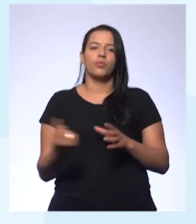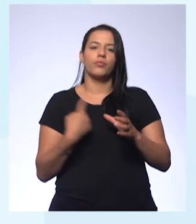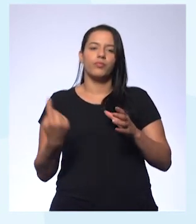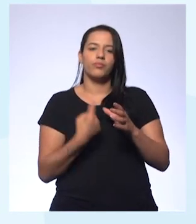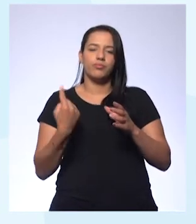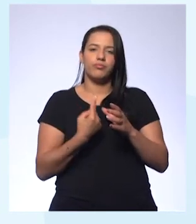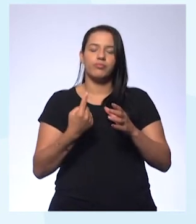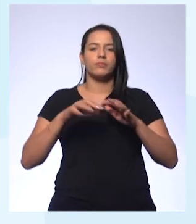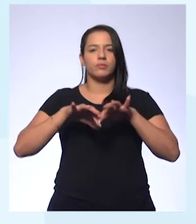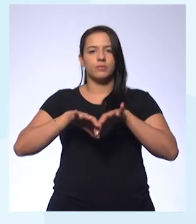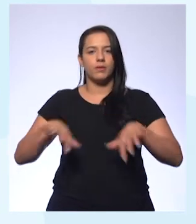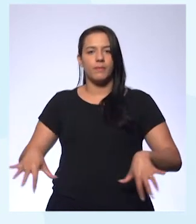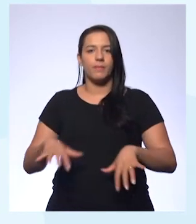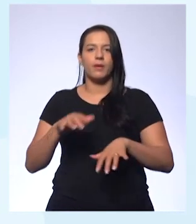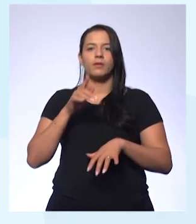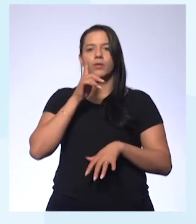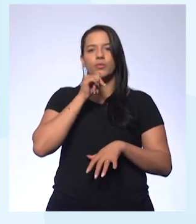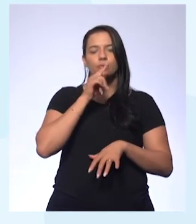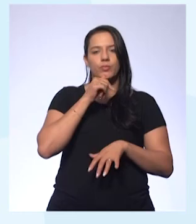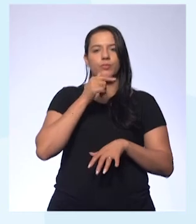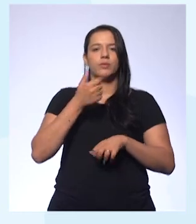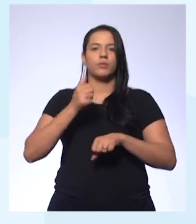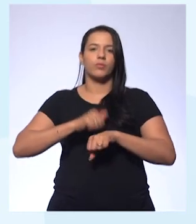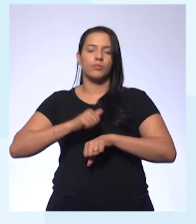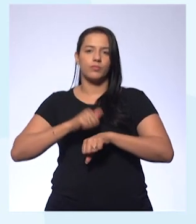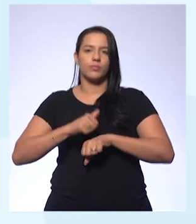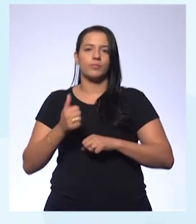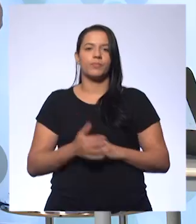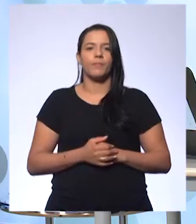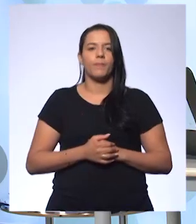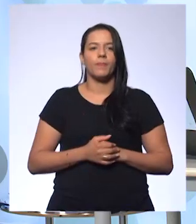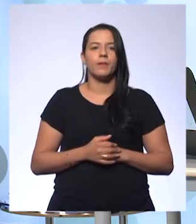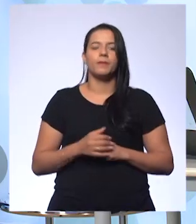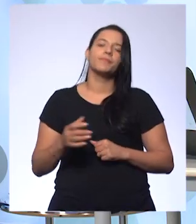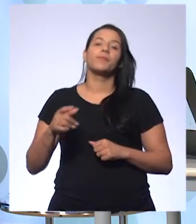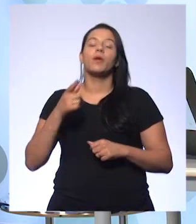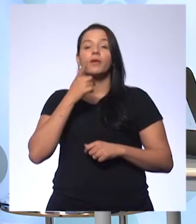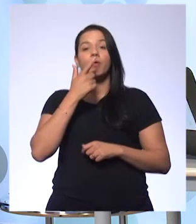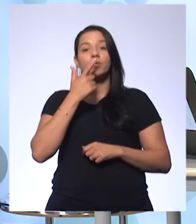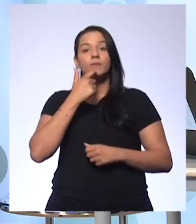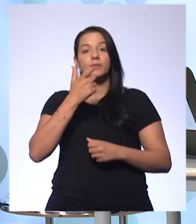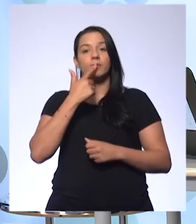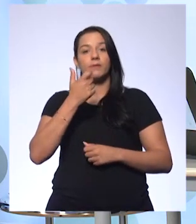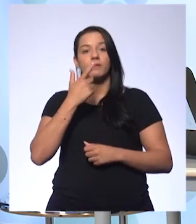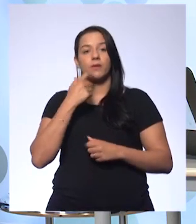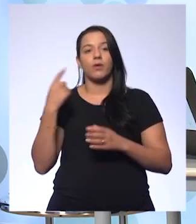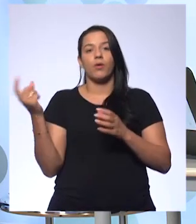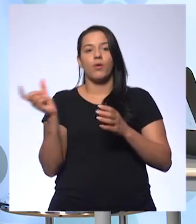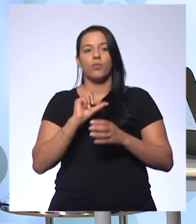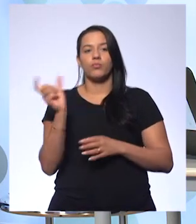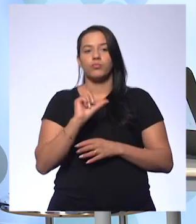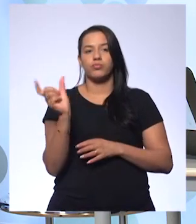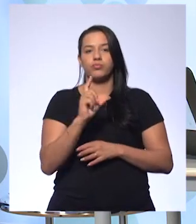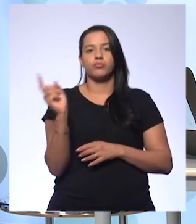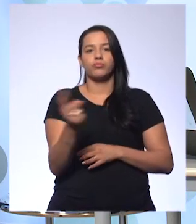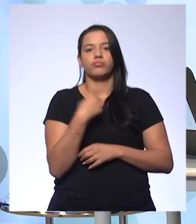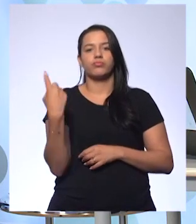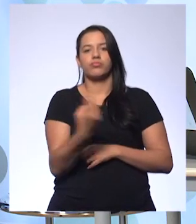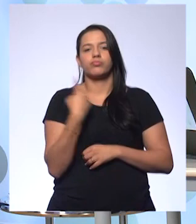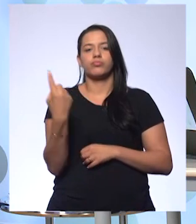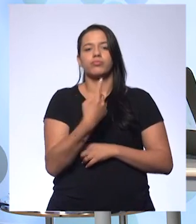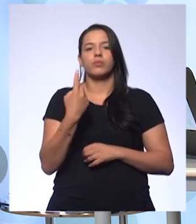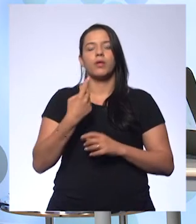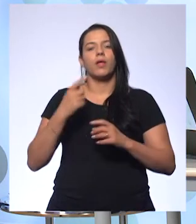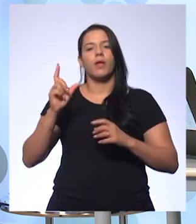sólido separa do líquido. Acontece com o sangue, né? Você faz a centrifugação do sangue, se parece uma coisa só. Mas você faz o processo de centrifugação, o que acontece?